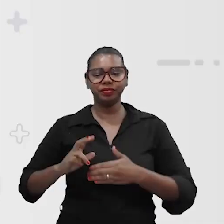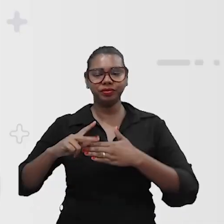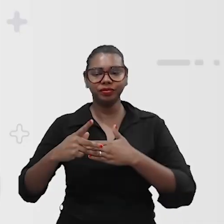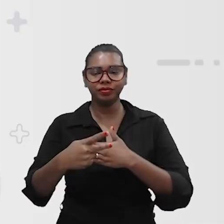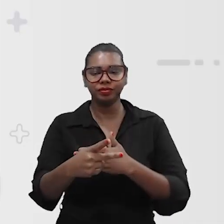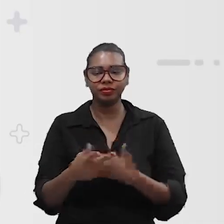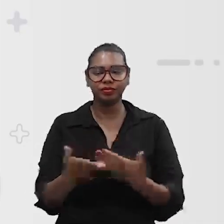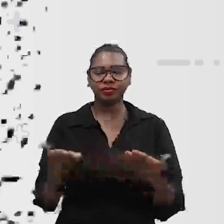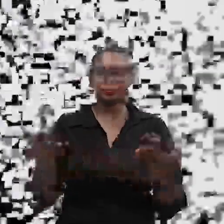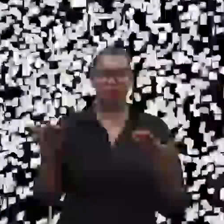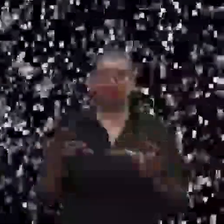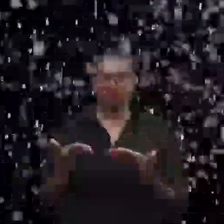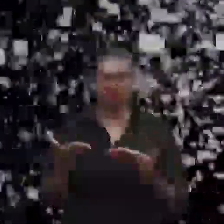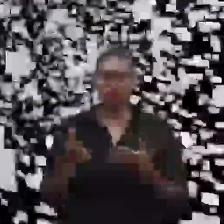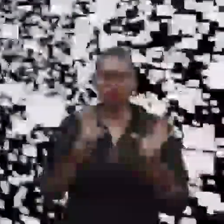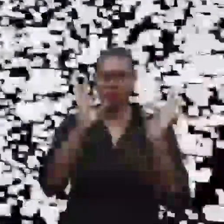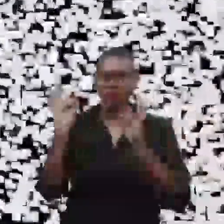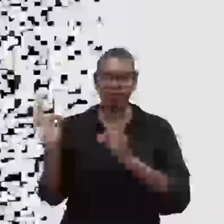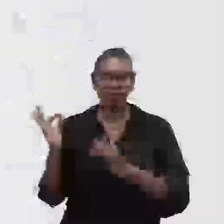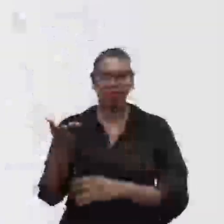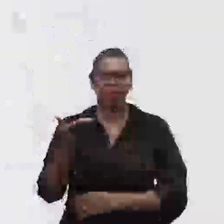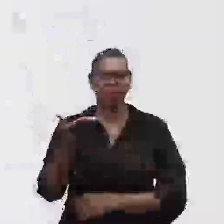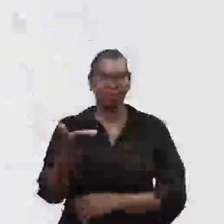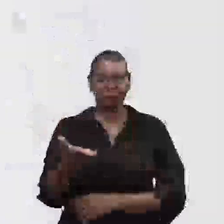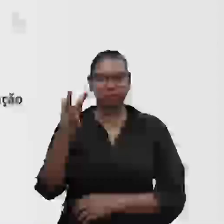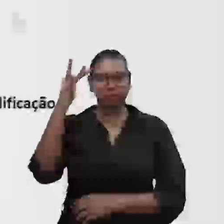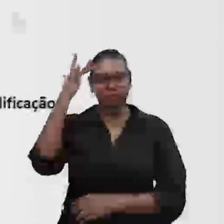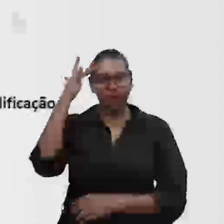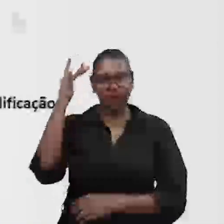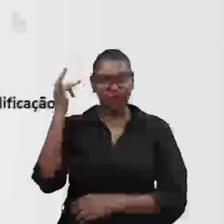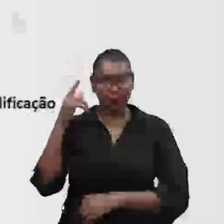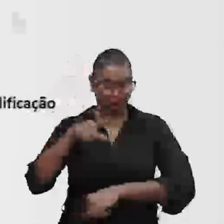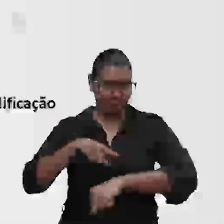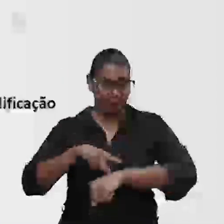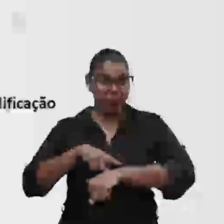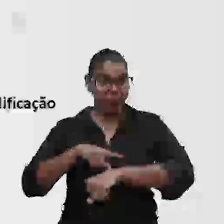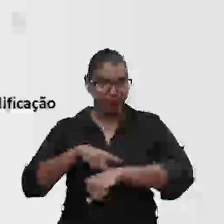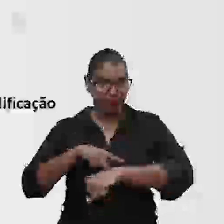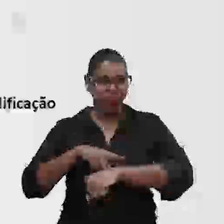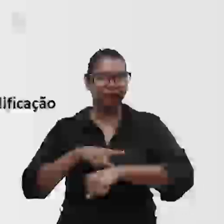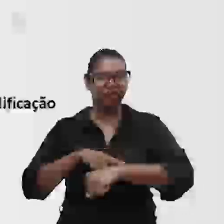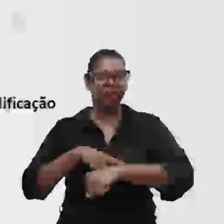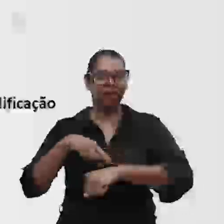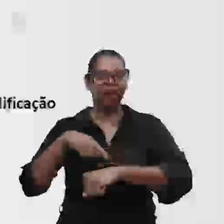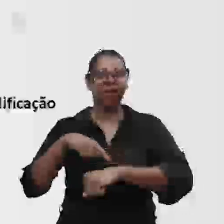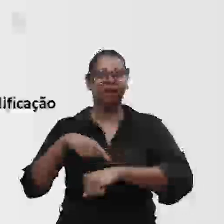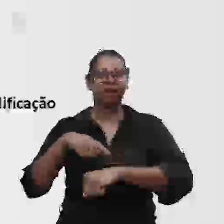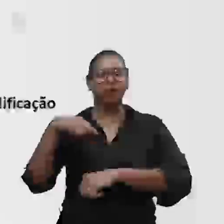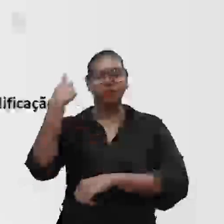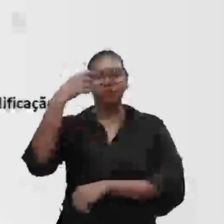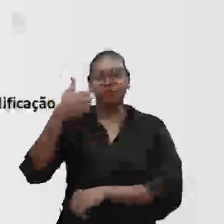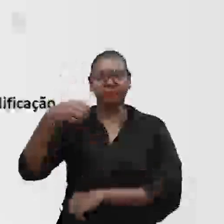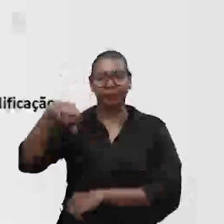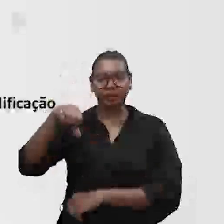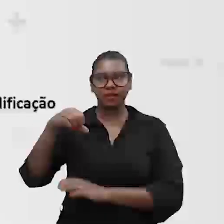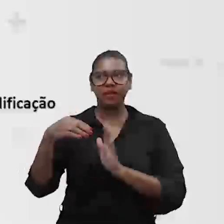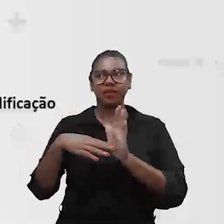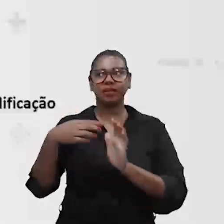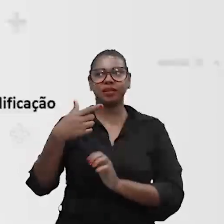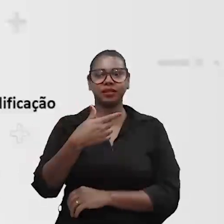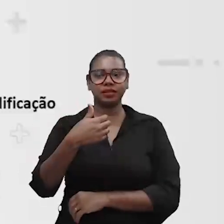à nossa programação, só para te atualizar, amanhã, nesse mesmo horário, das 19 às 21, a gente